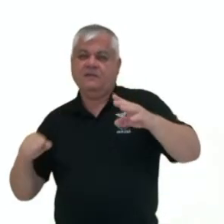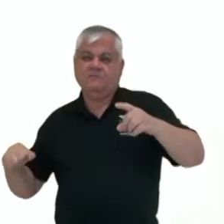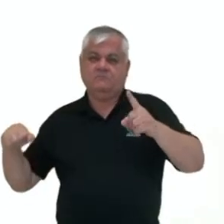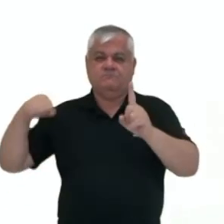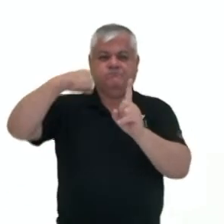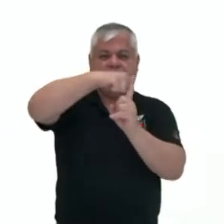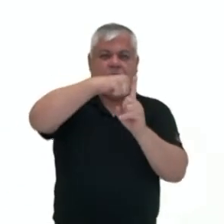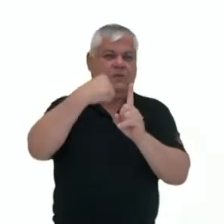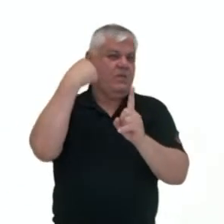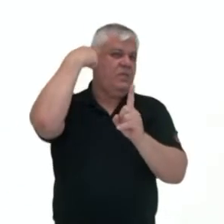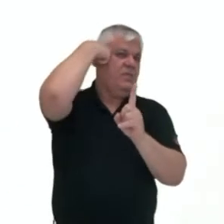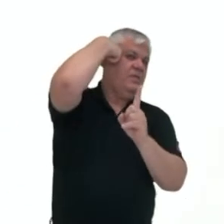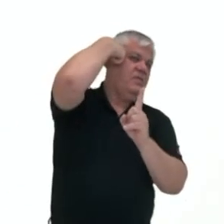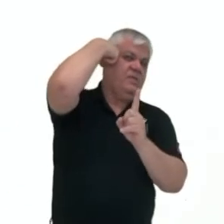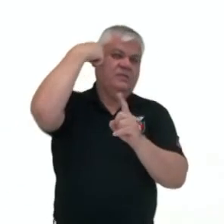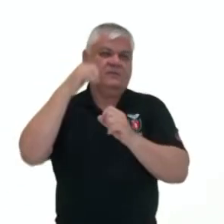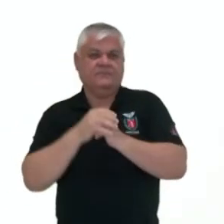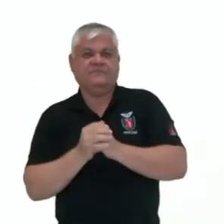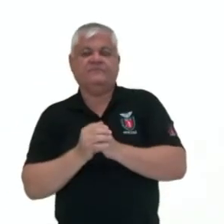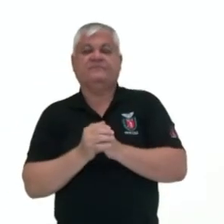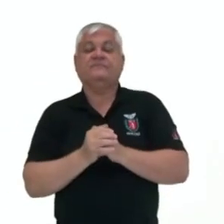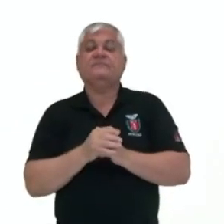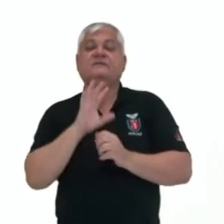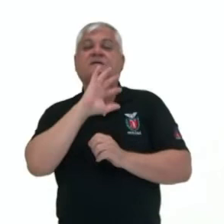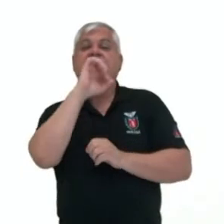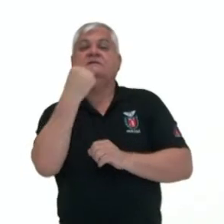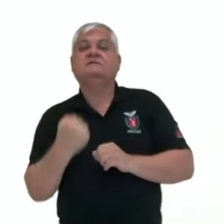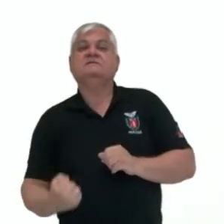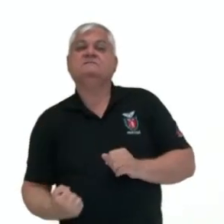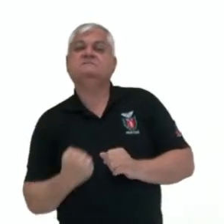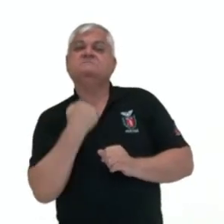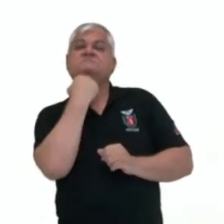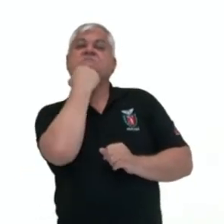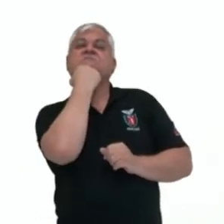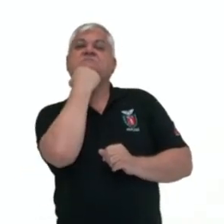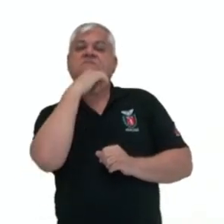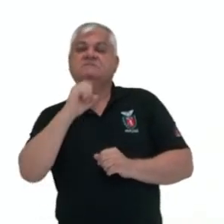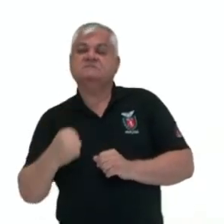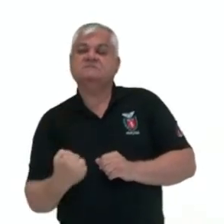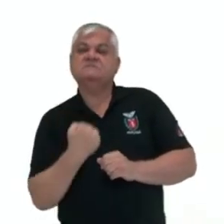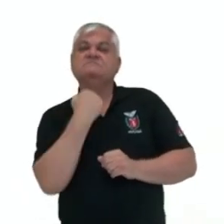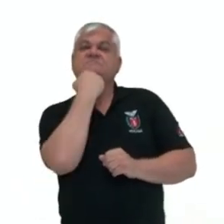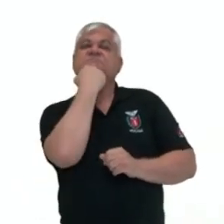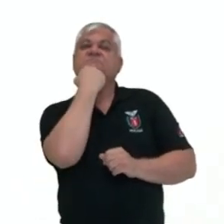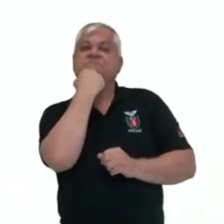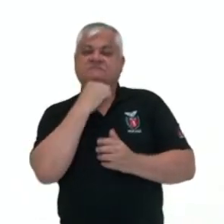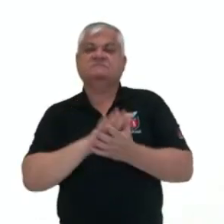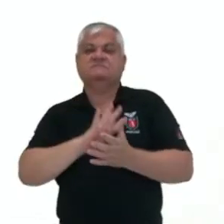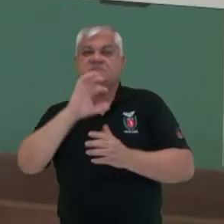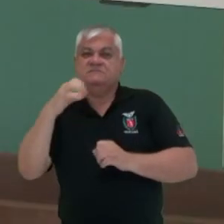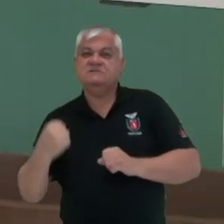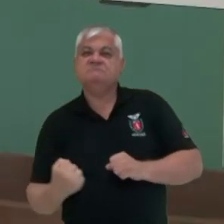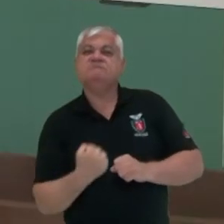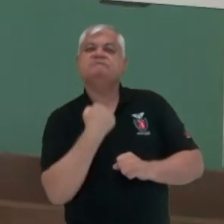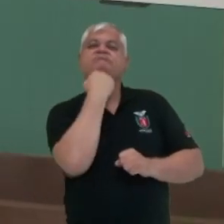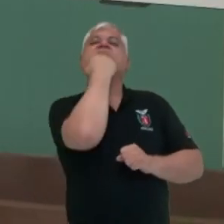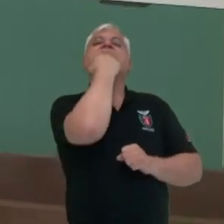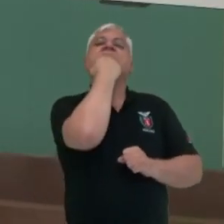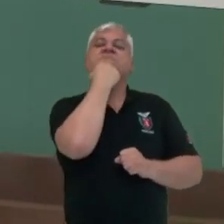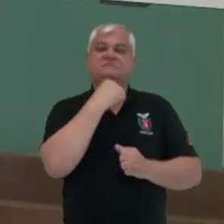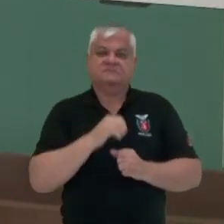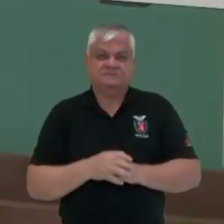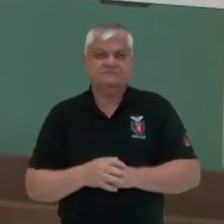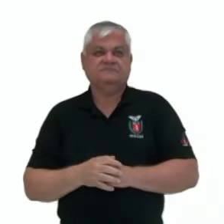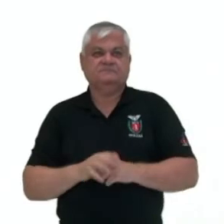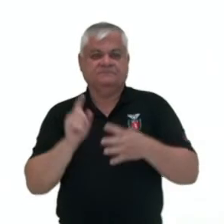cabeça. O gancho, movimento semicircular curto e o ataque aberto, e o uppercut é de baixo para cima para atingir o queixo.